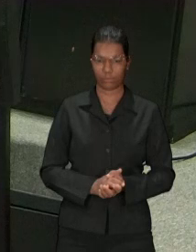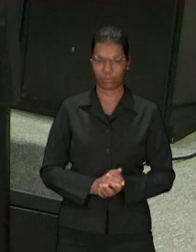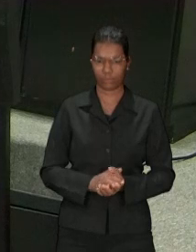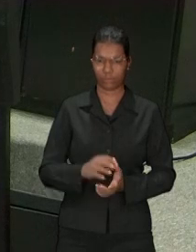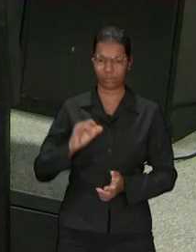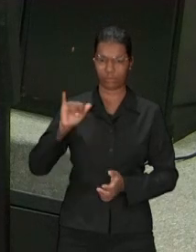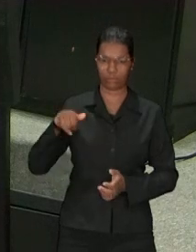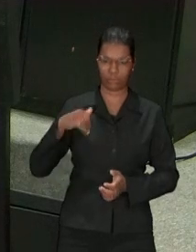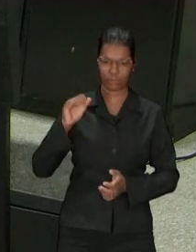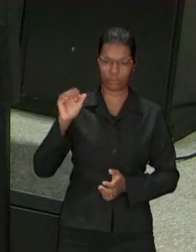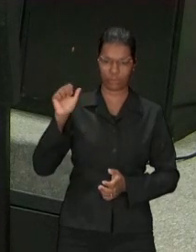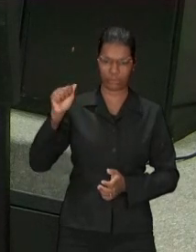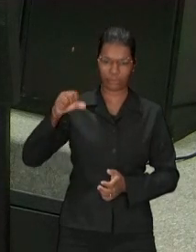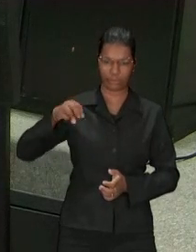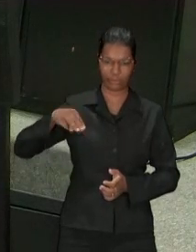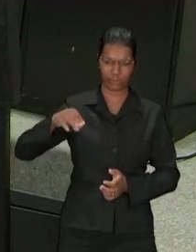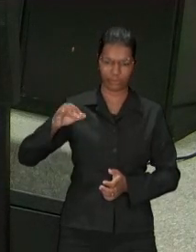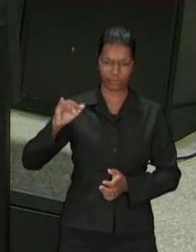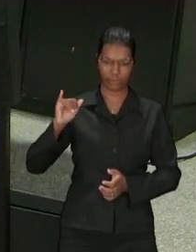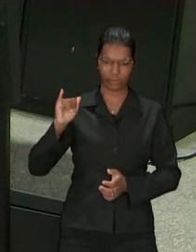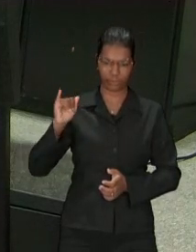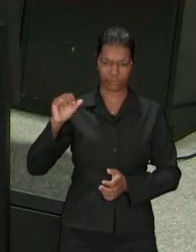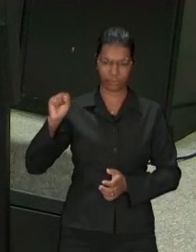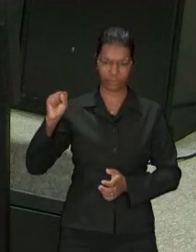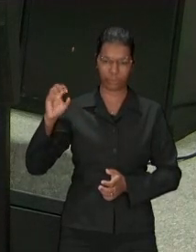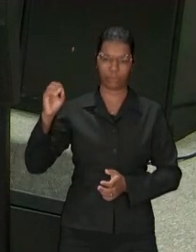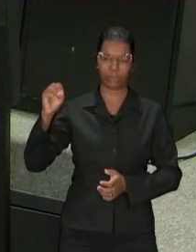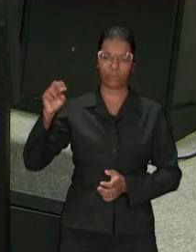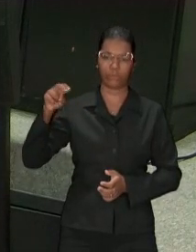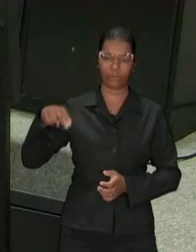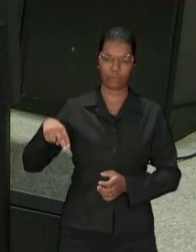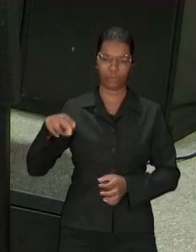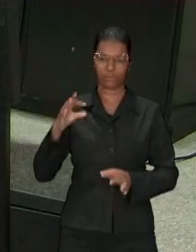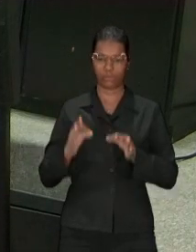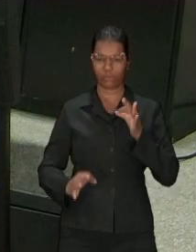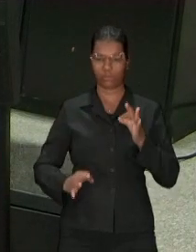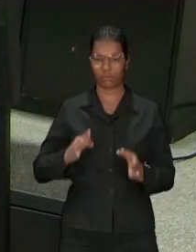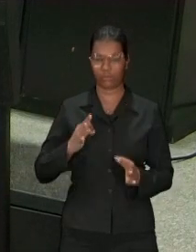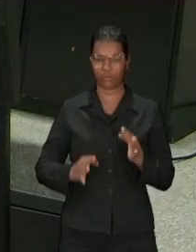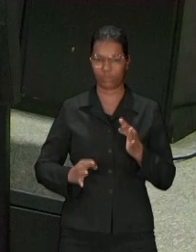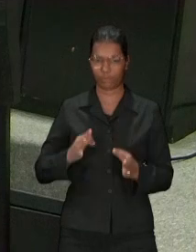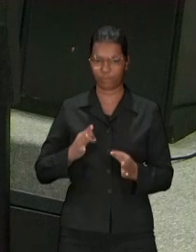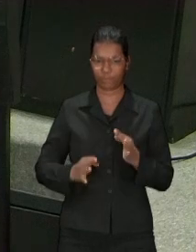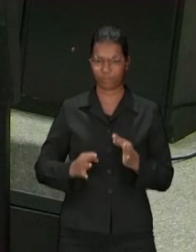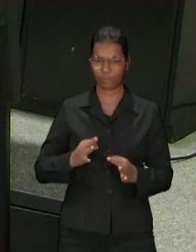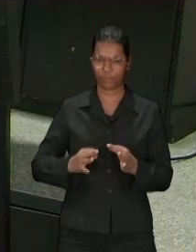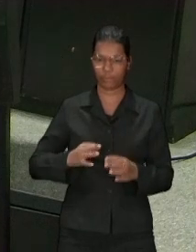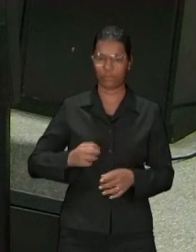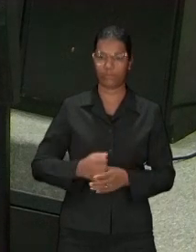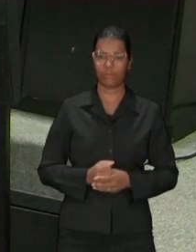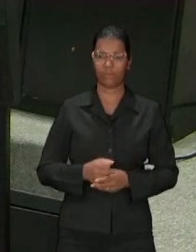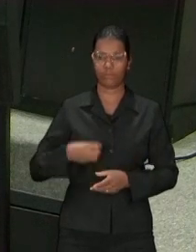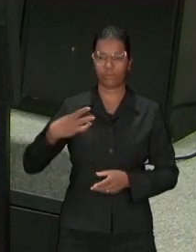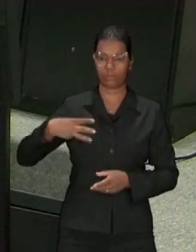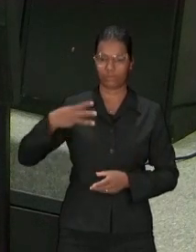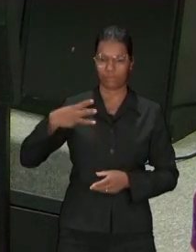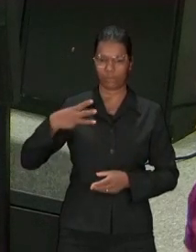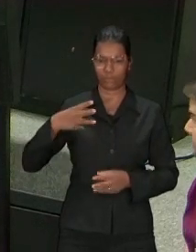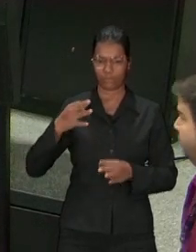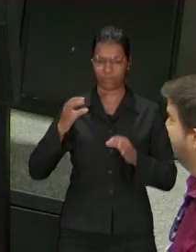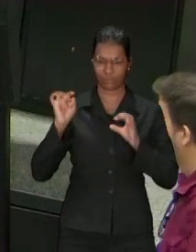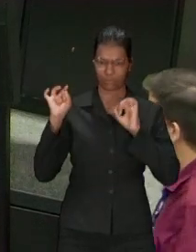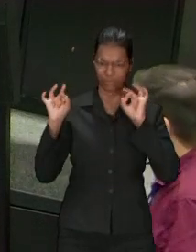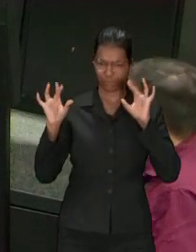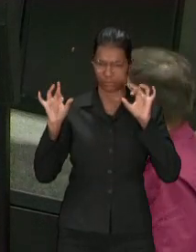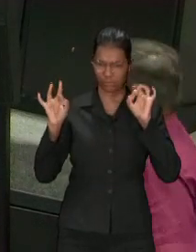Jamil Saddad, juiz da terceiro juizado especial civil de Cuiabá.